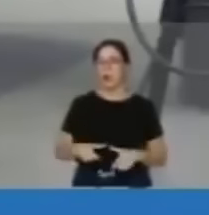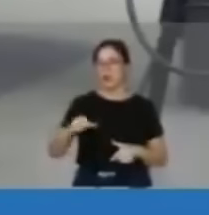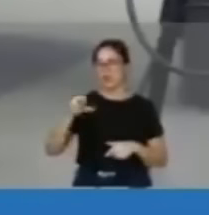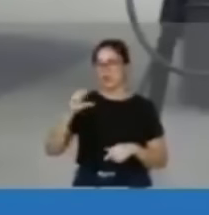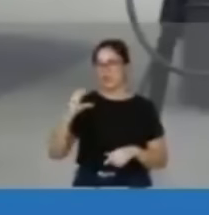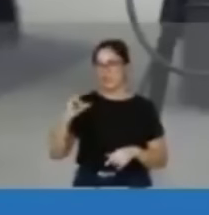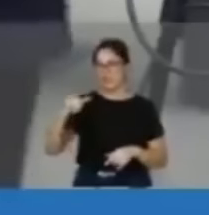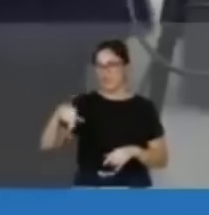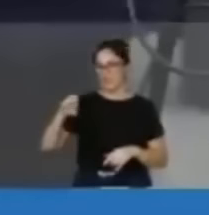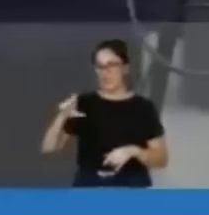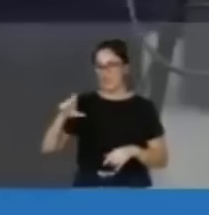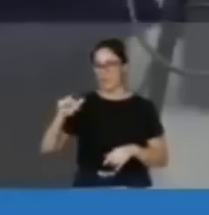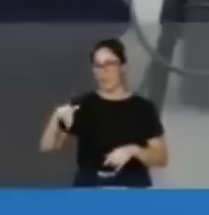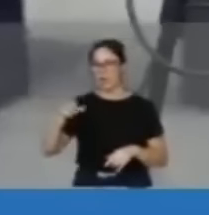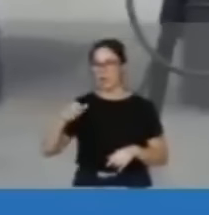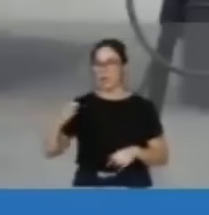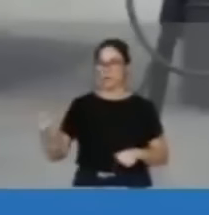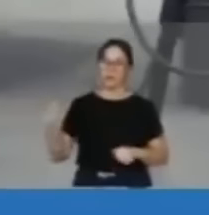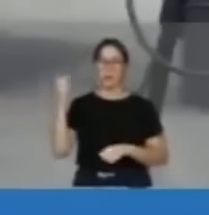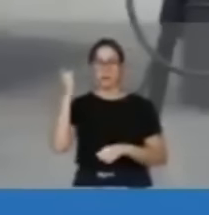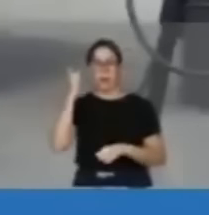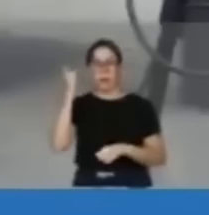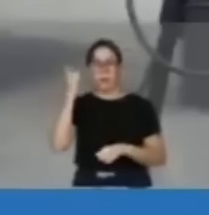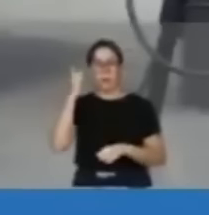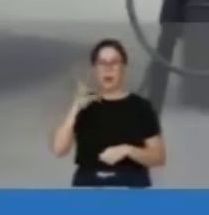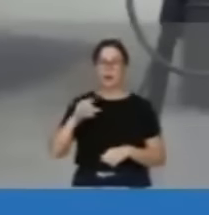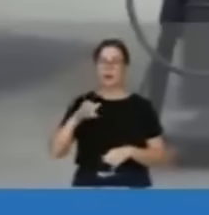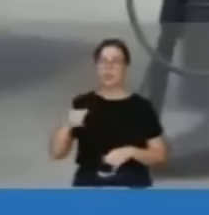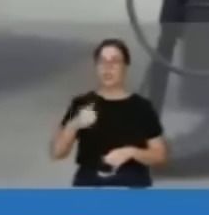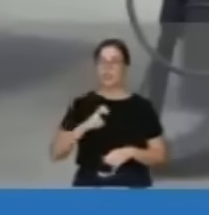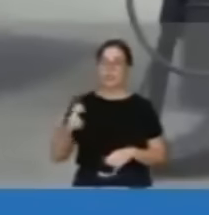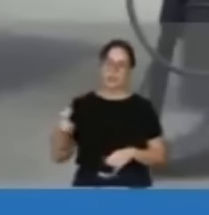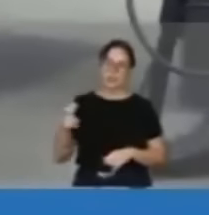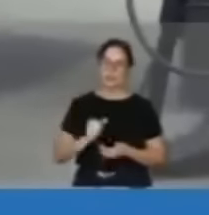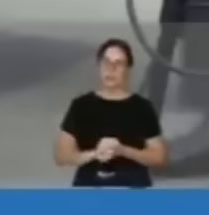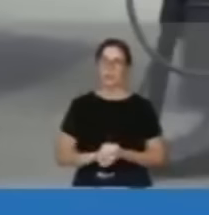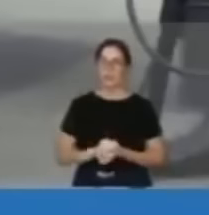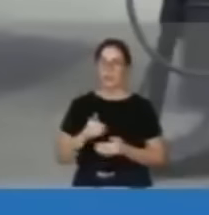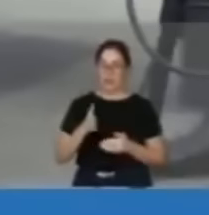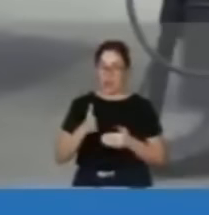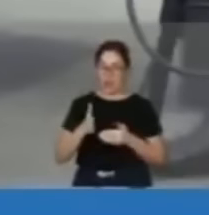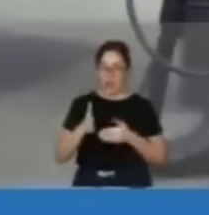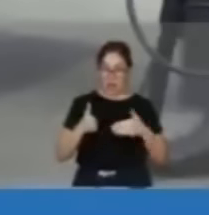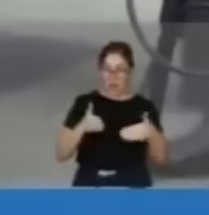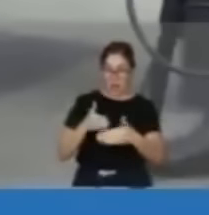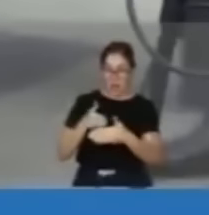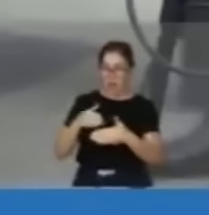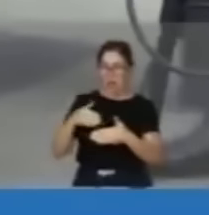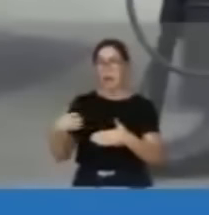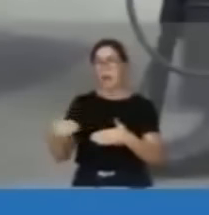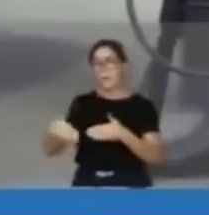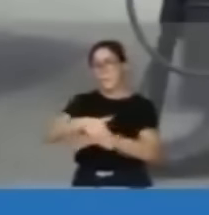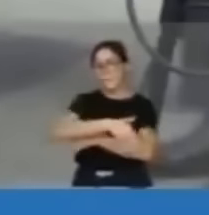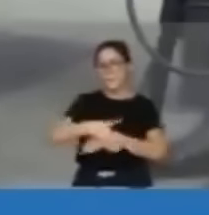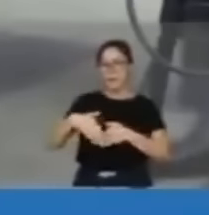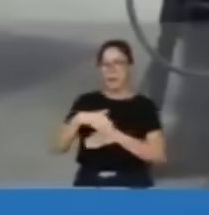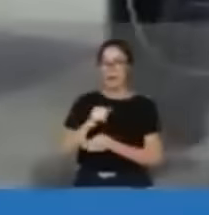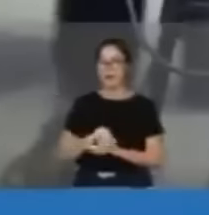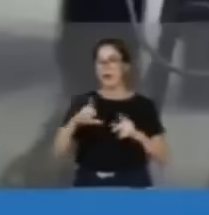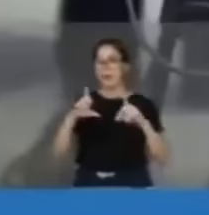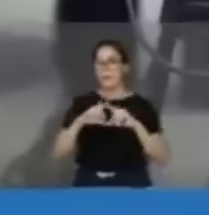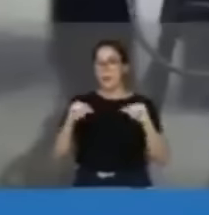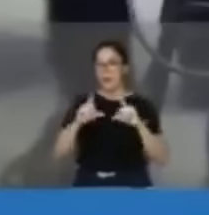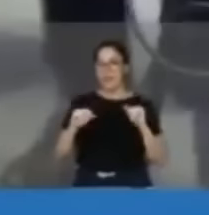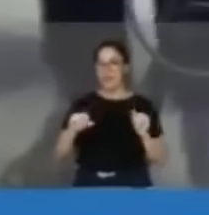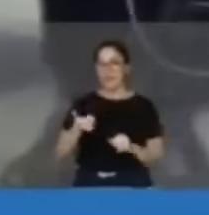São Paulo, também no dia 15, a partir das 9 horas, concentração no cruzamento entre a Avenida Paulista e Brigadeiro. Brasília, dia 15, a